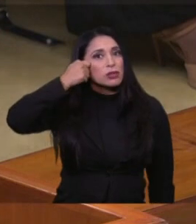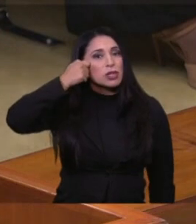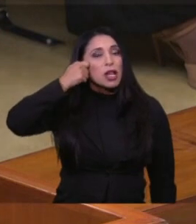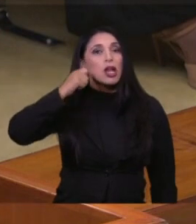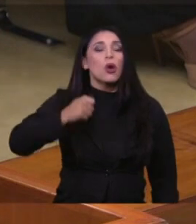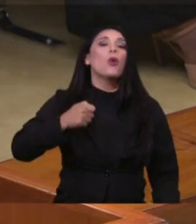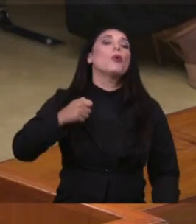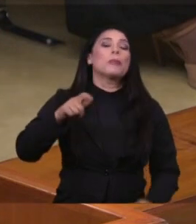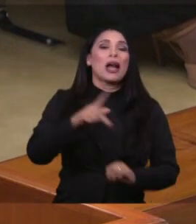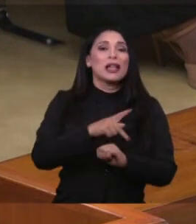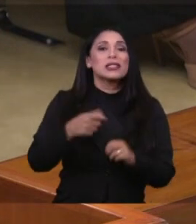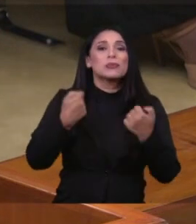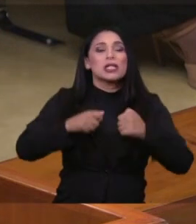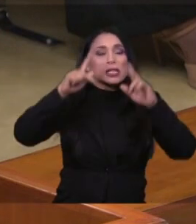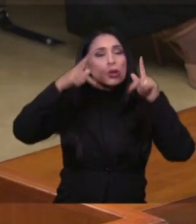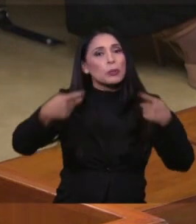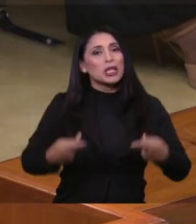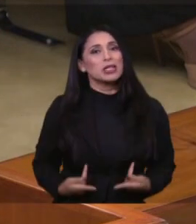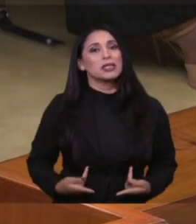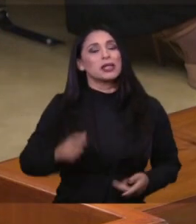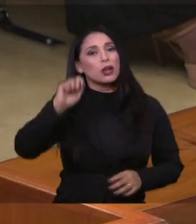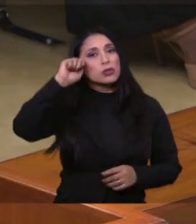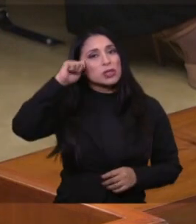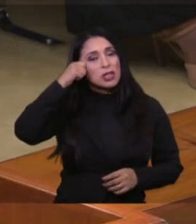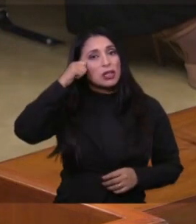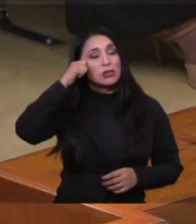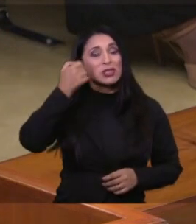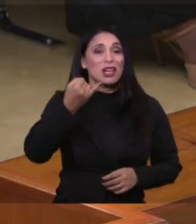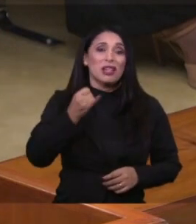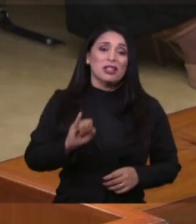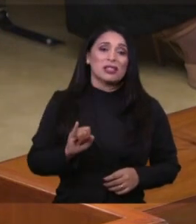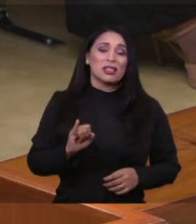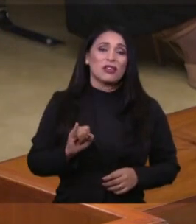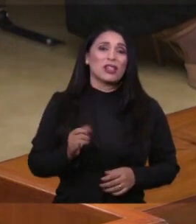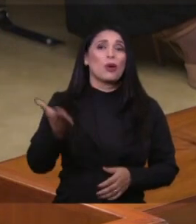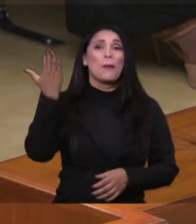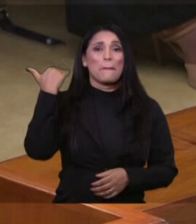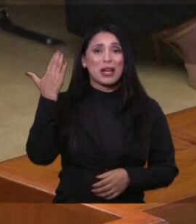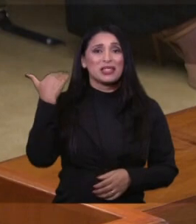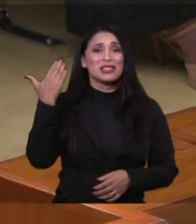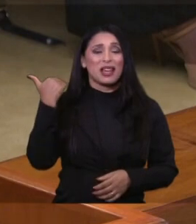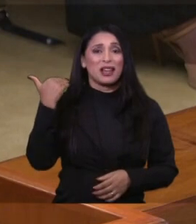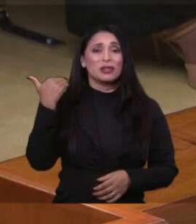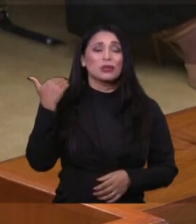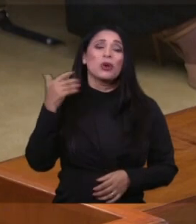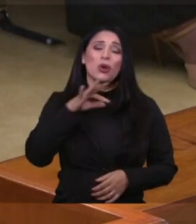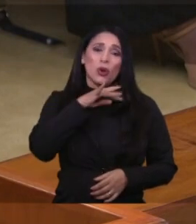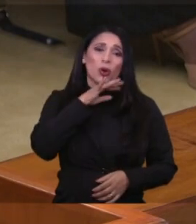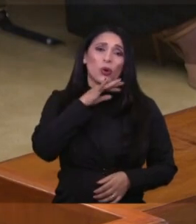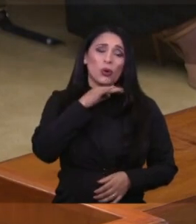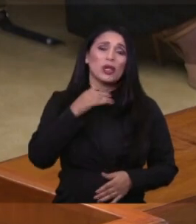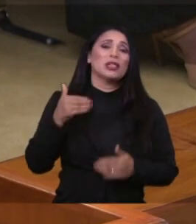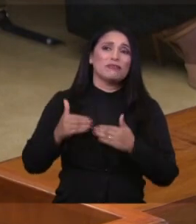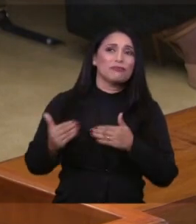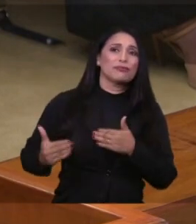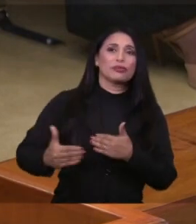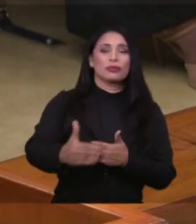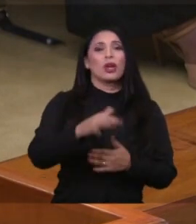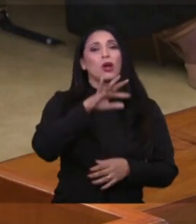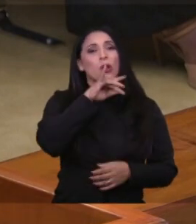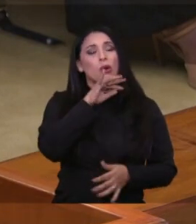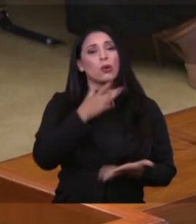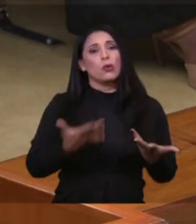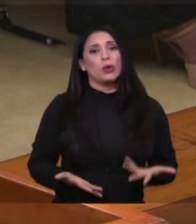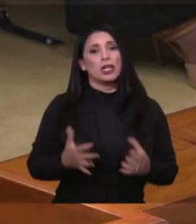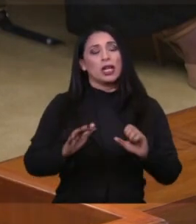nos humanizar, o Brasil vai ter um grande passado pela frente, como disse Milô Fernandes. O Instituto de